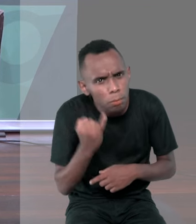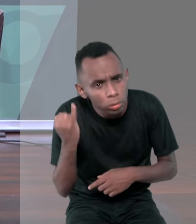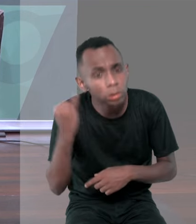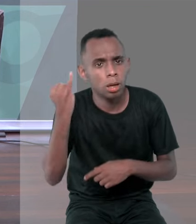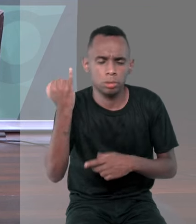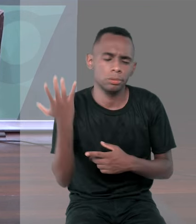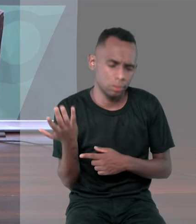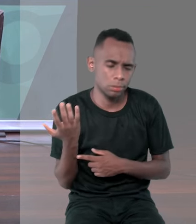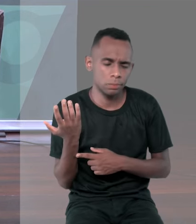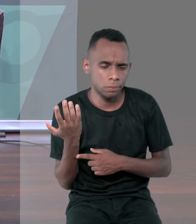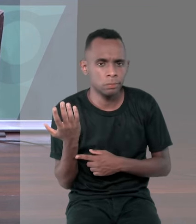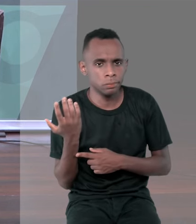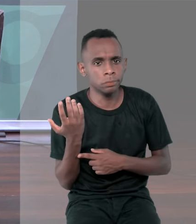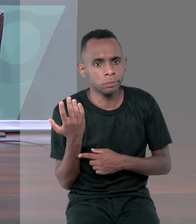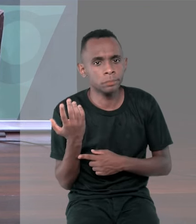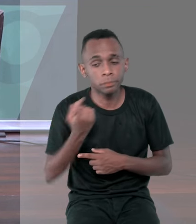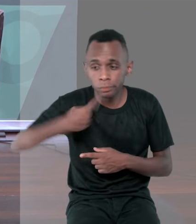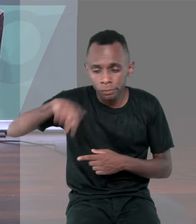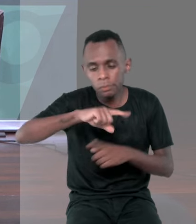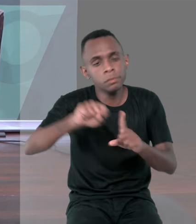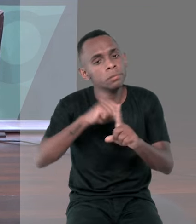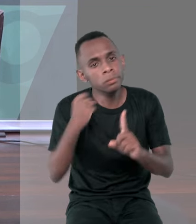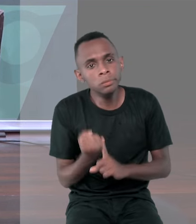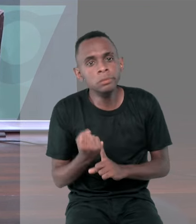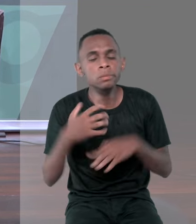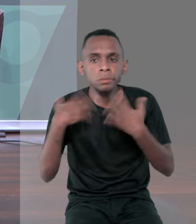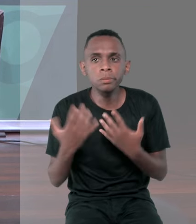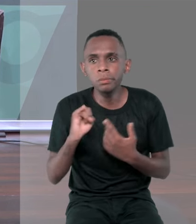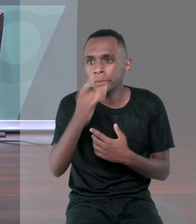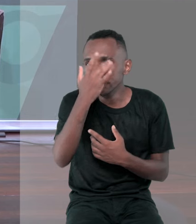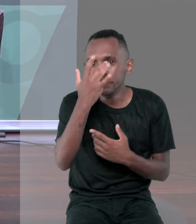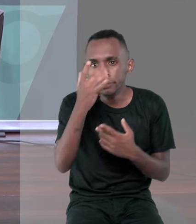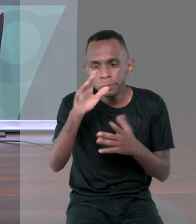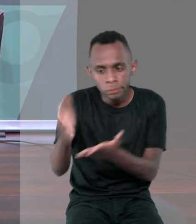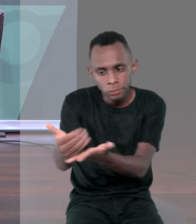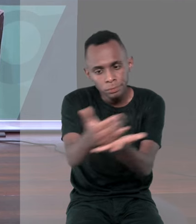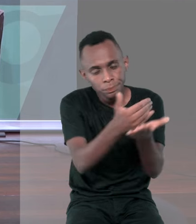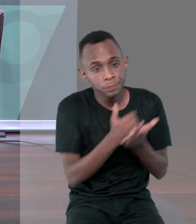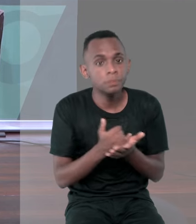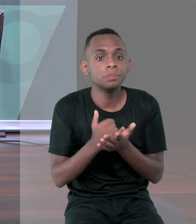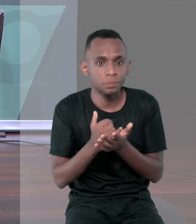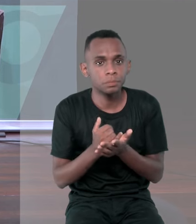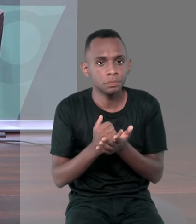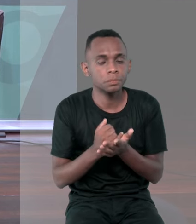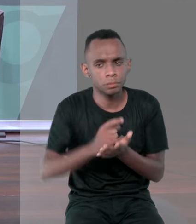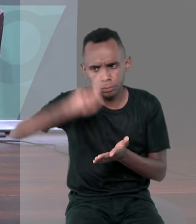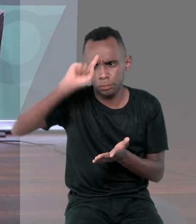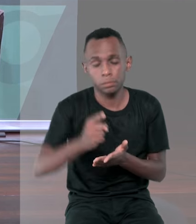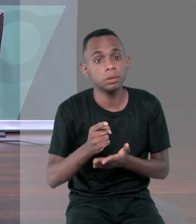discussões fundamentais para a nossa sociedade. Então, se você faz essa recolha com uma